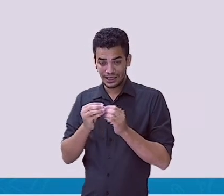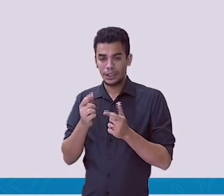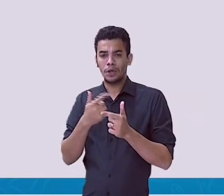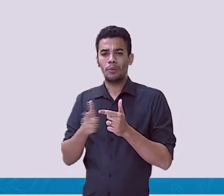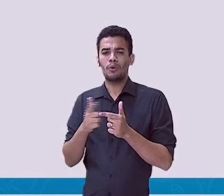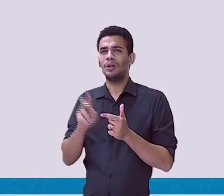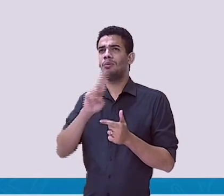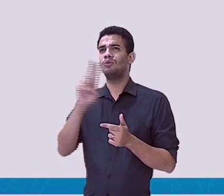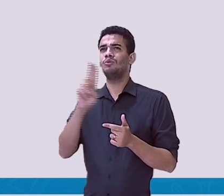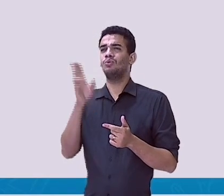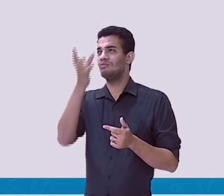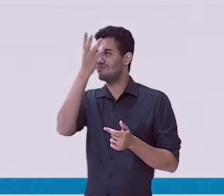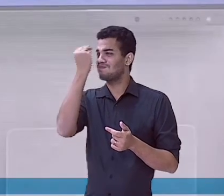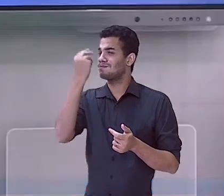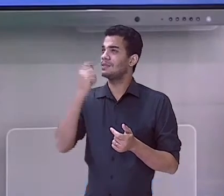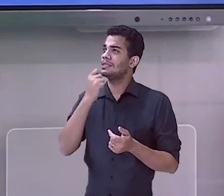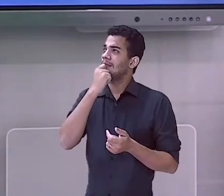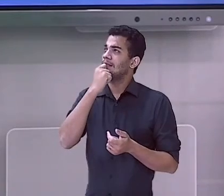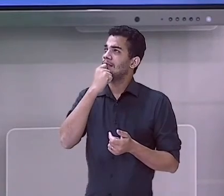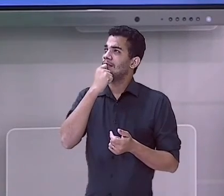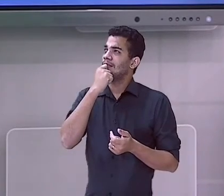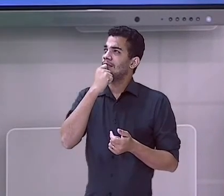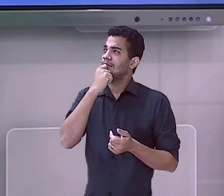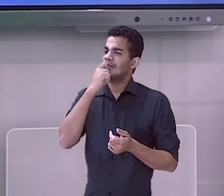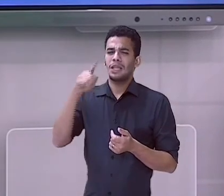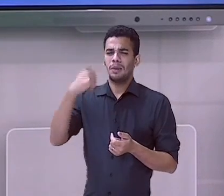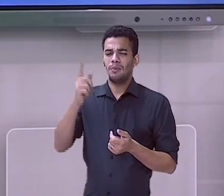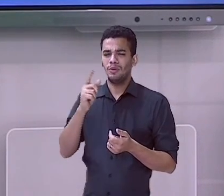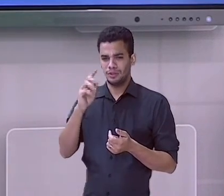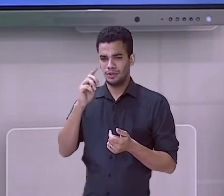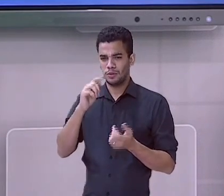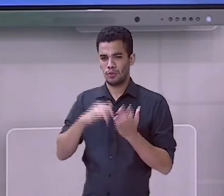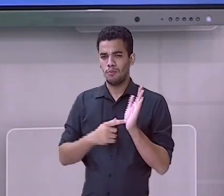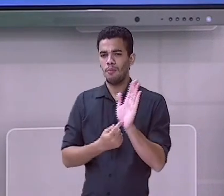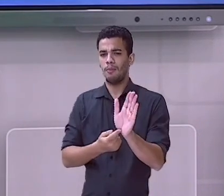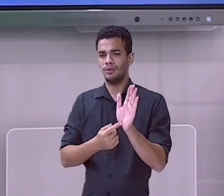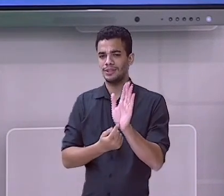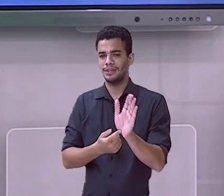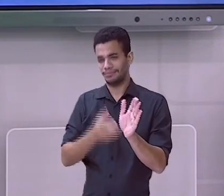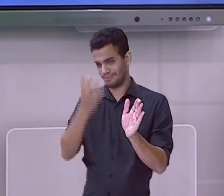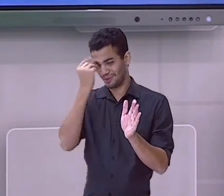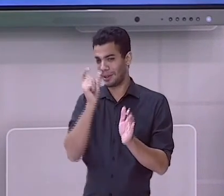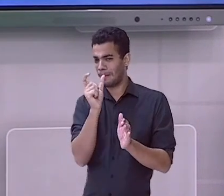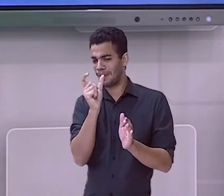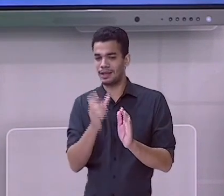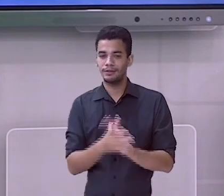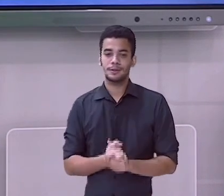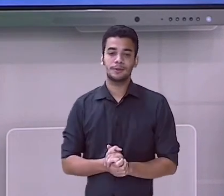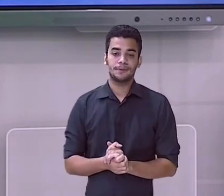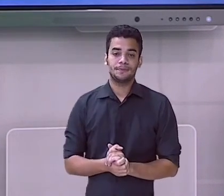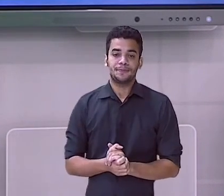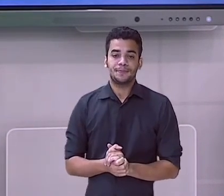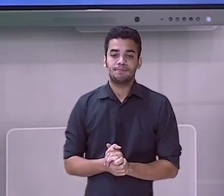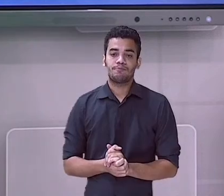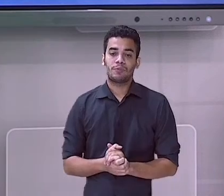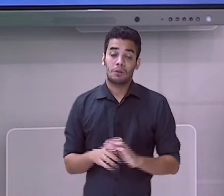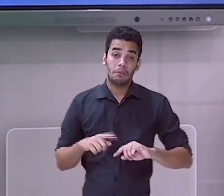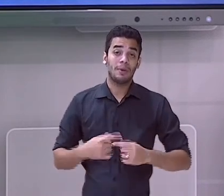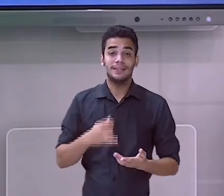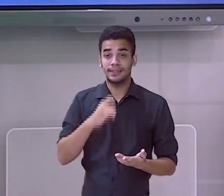esqueci o nome agora. Eu vou lembrar até o final. Pera. E aí, a gente tem várias